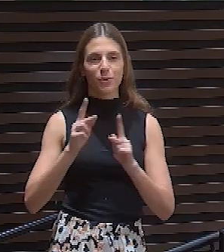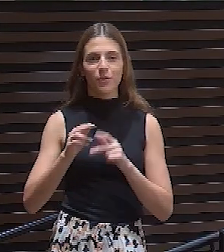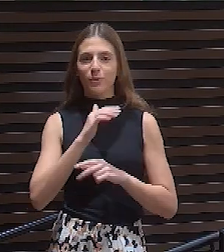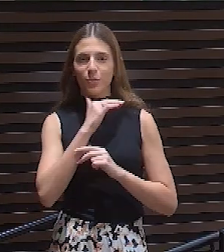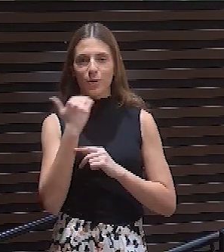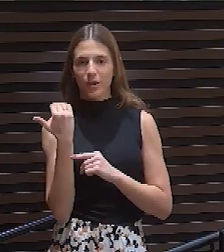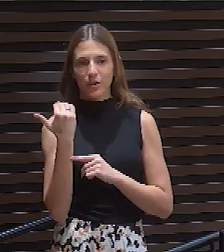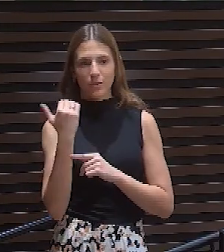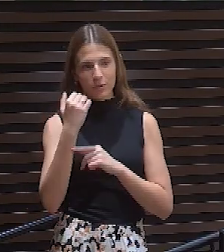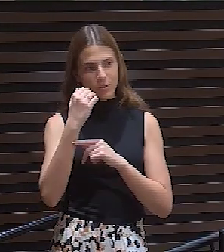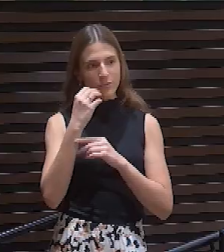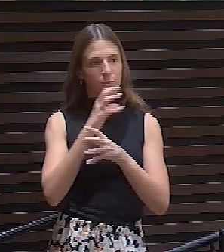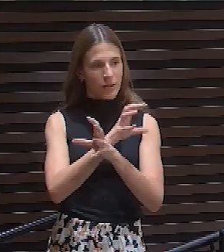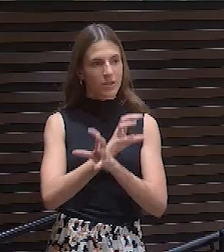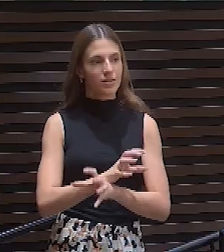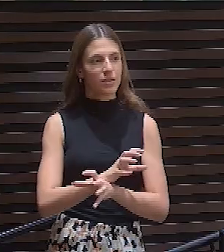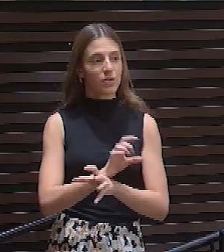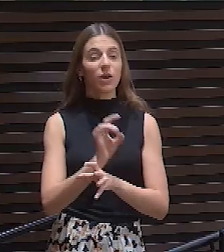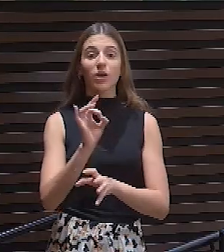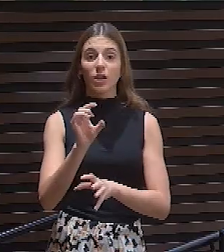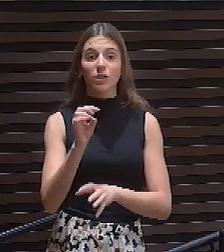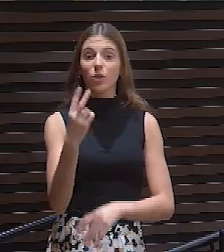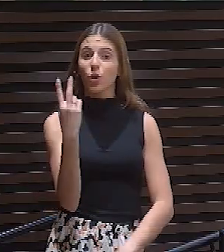Só 2 desses